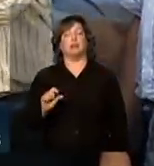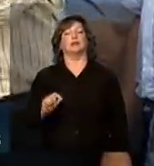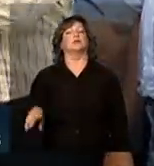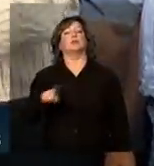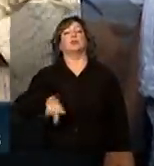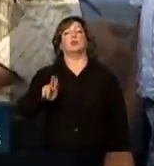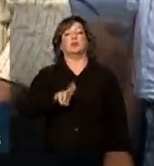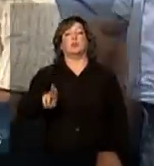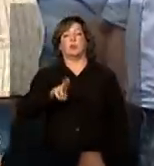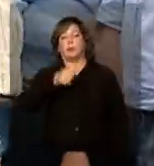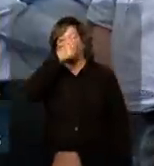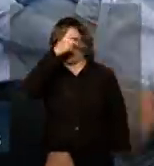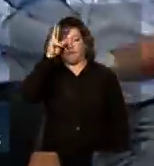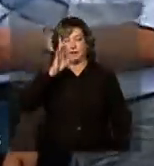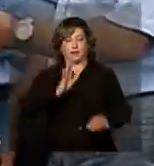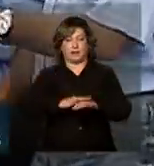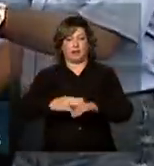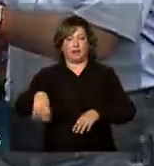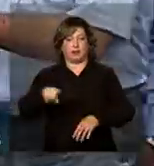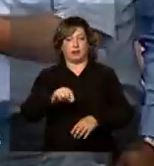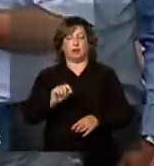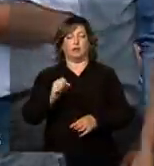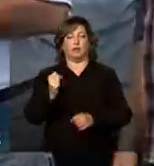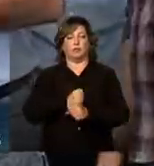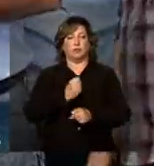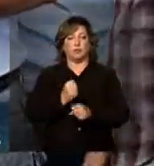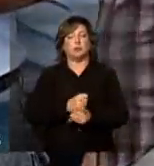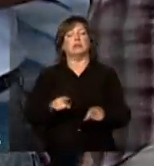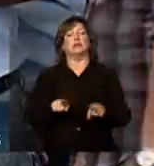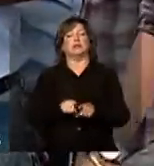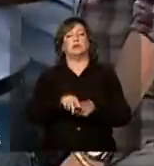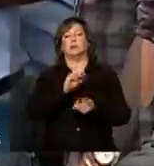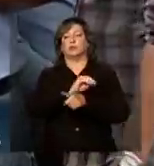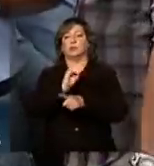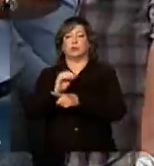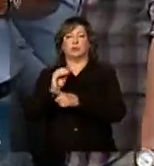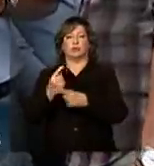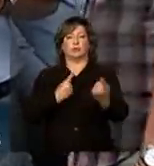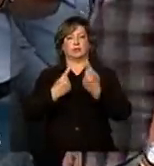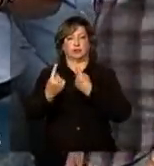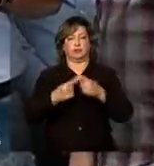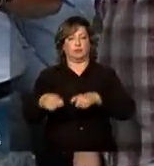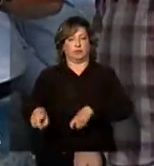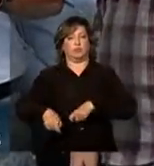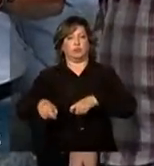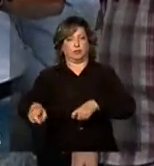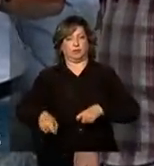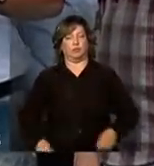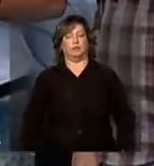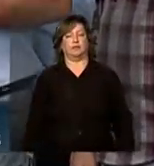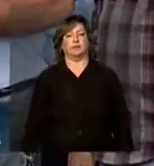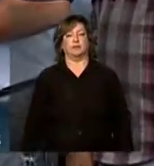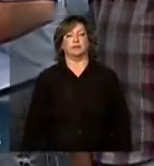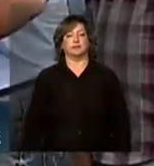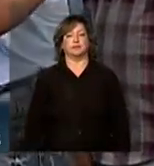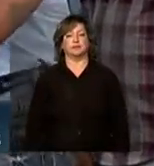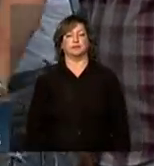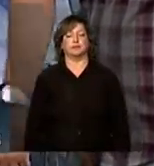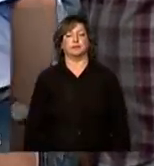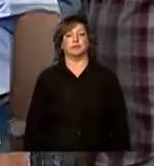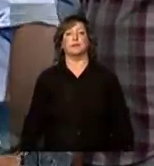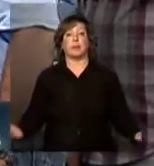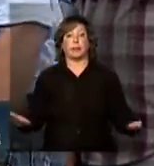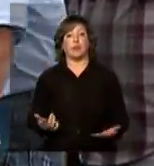pelas prefeituras para a recuperação e também a manutenção de estradas suais itum José Carlos